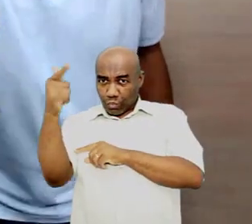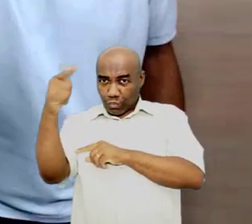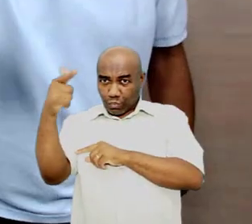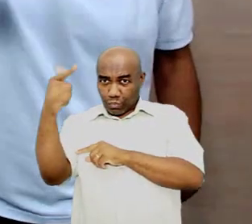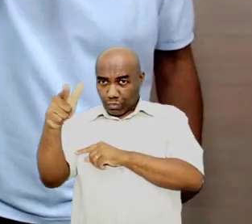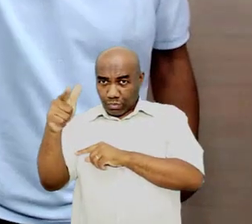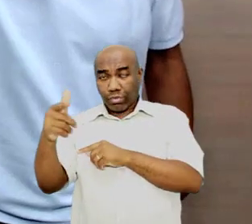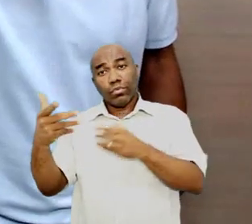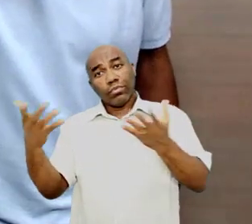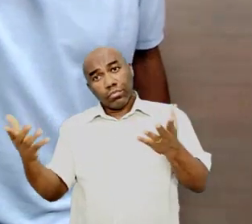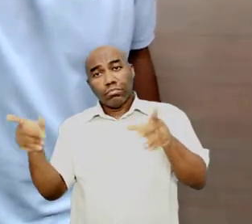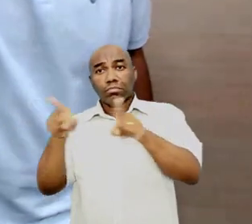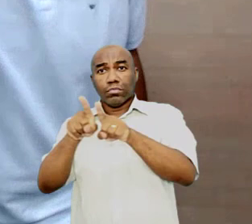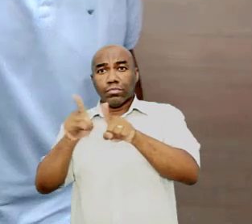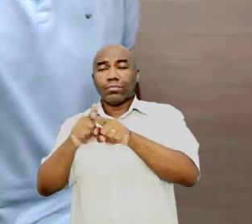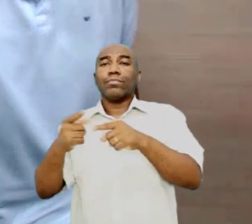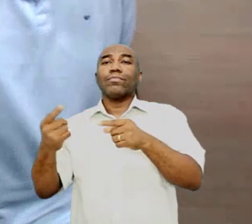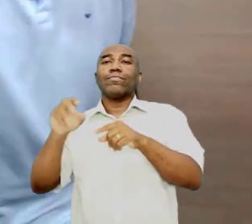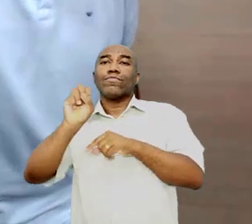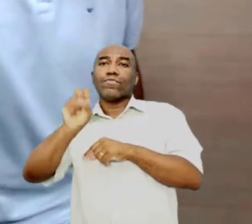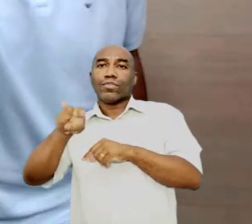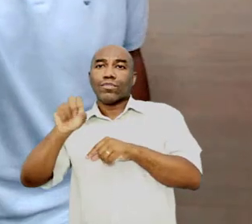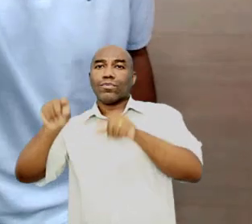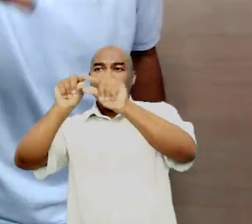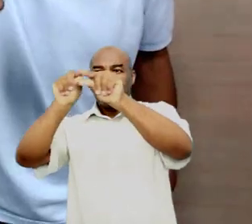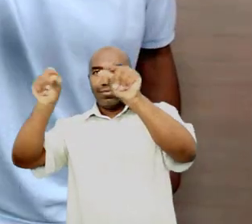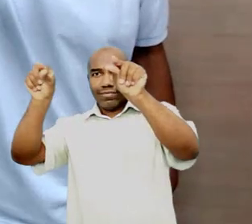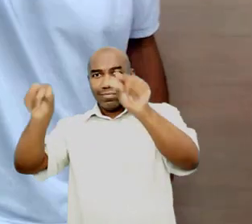Tem o capsídeo